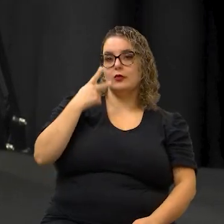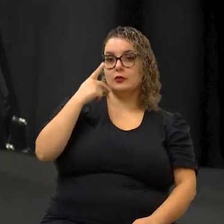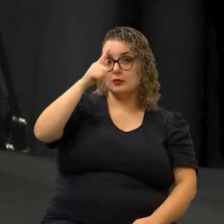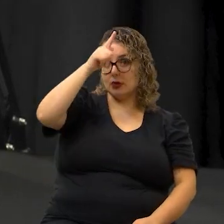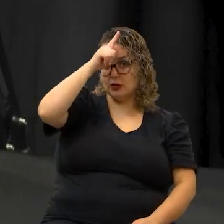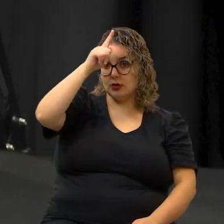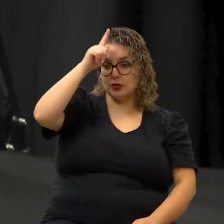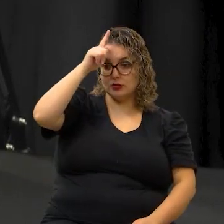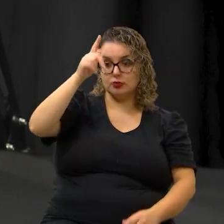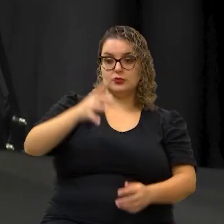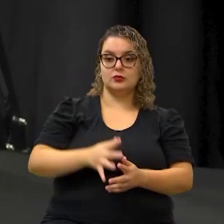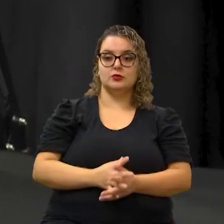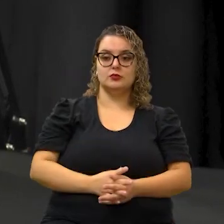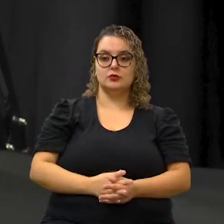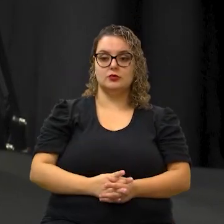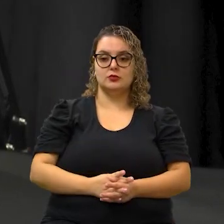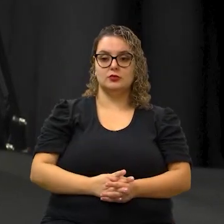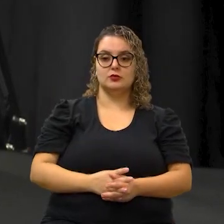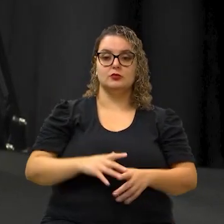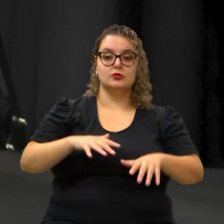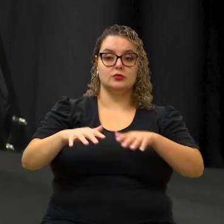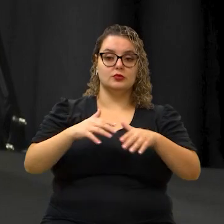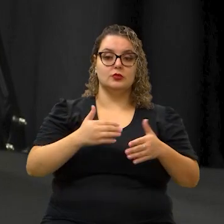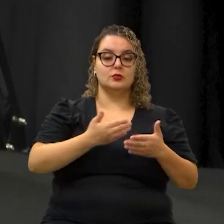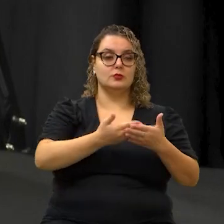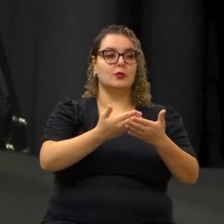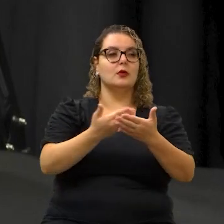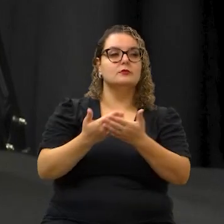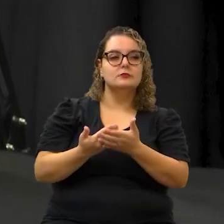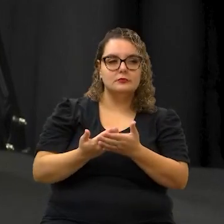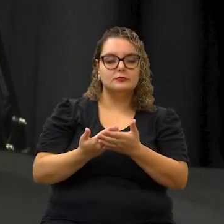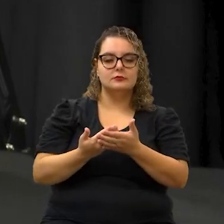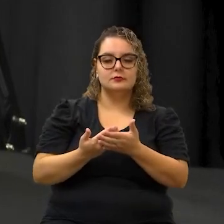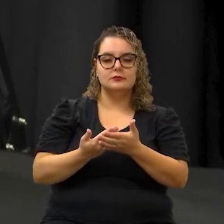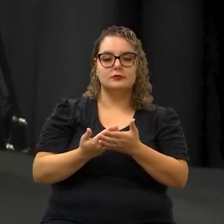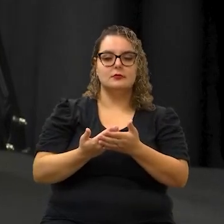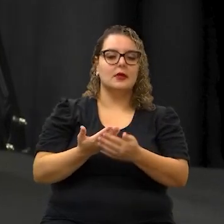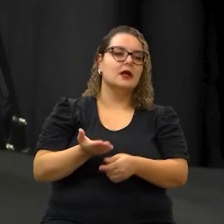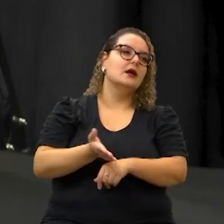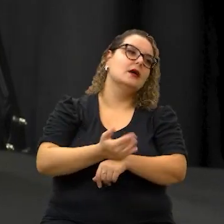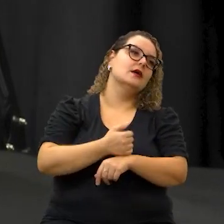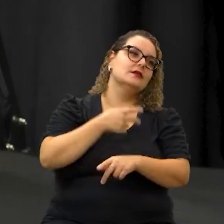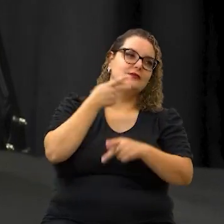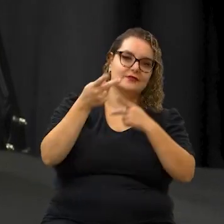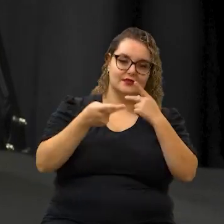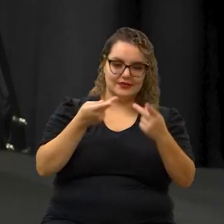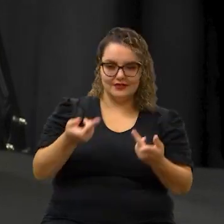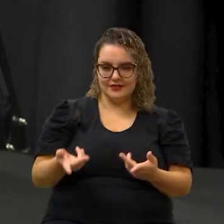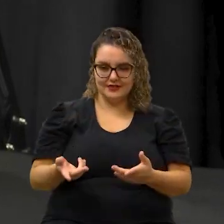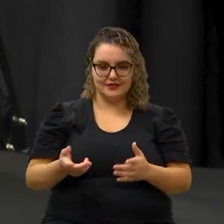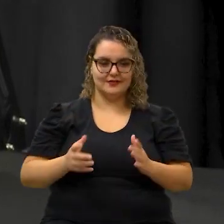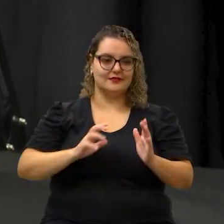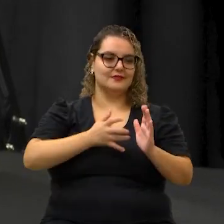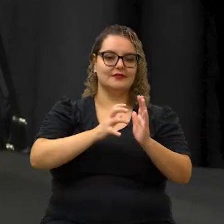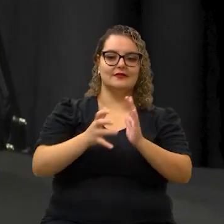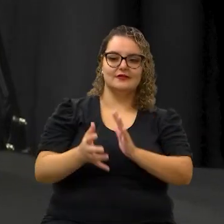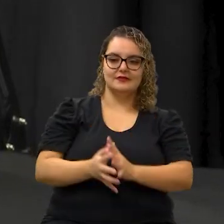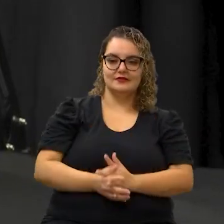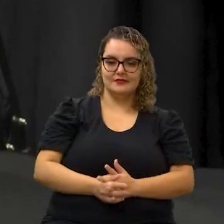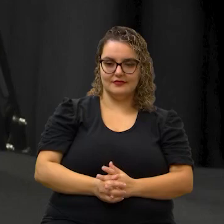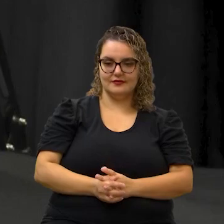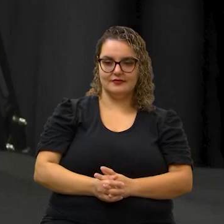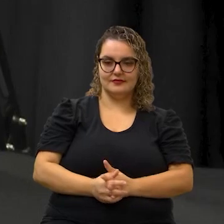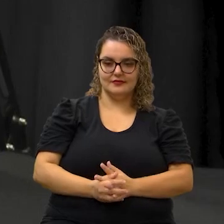vereador Gustavo Peta, ele veio lá do movimento estudantil. Então, eu queria, bem antes de você falar dessa sua questão